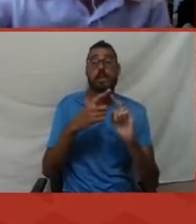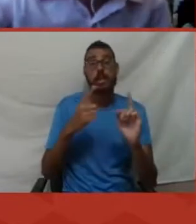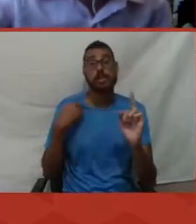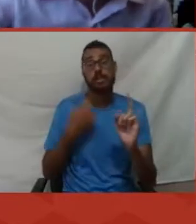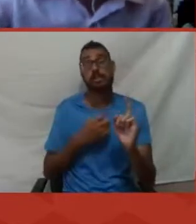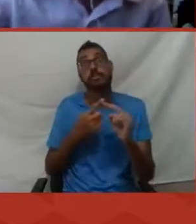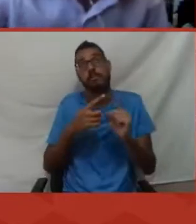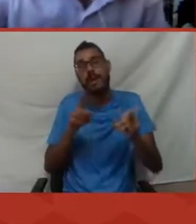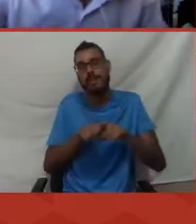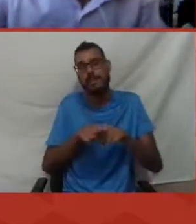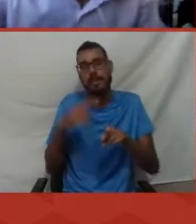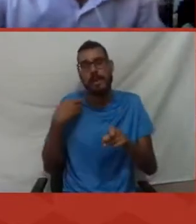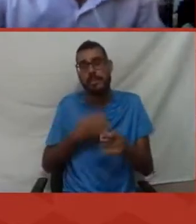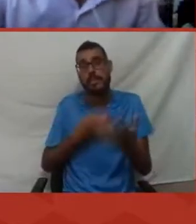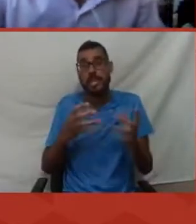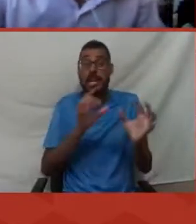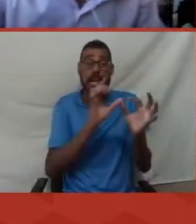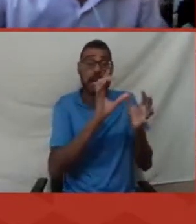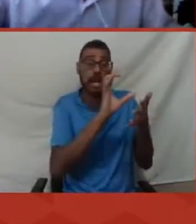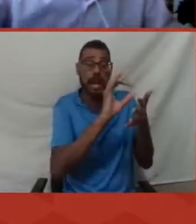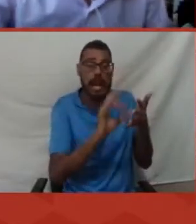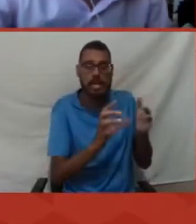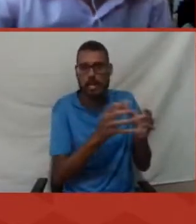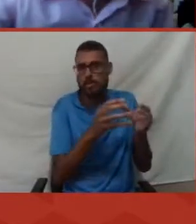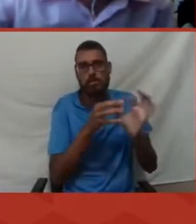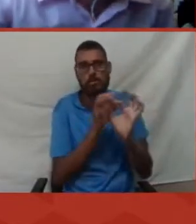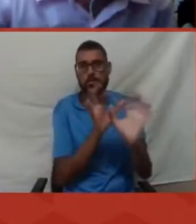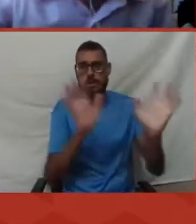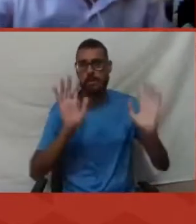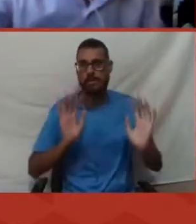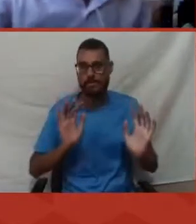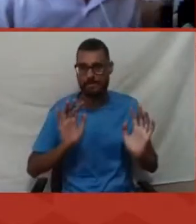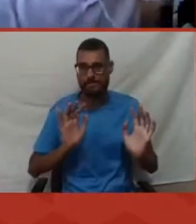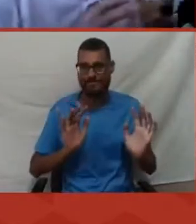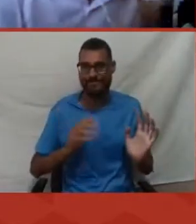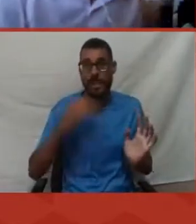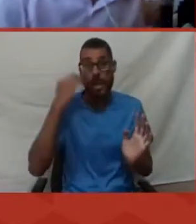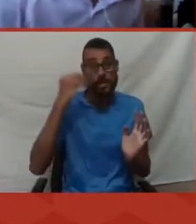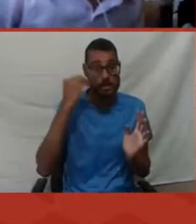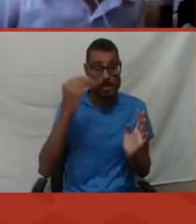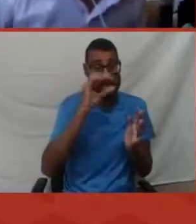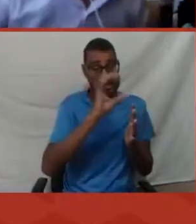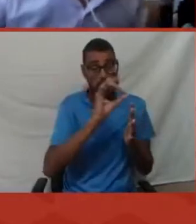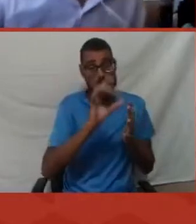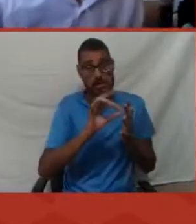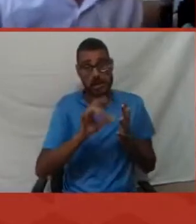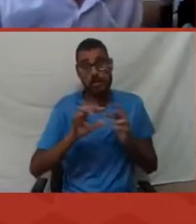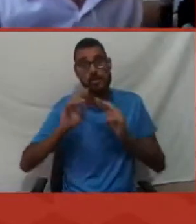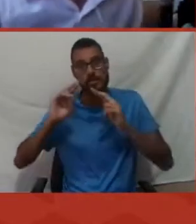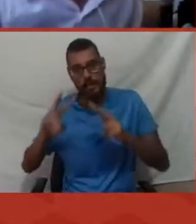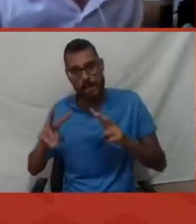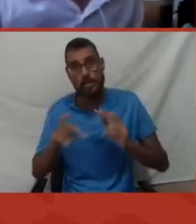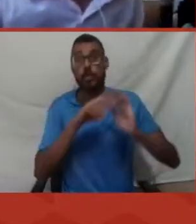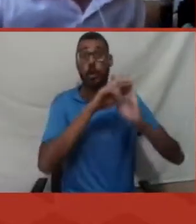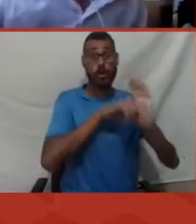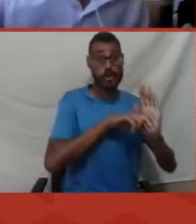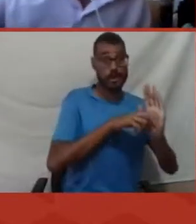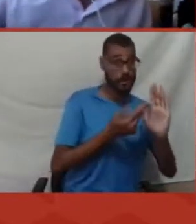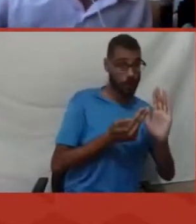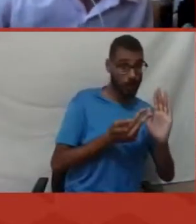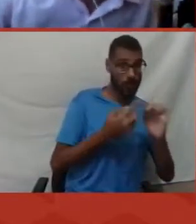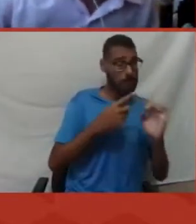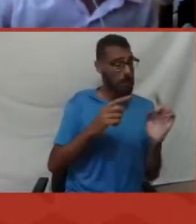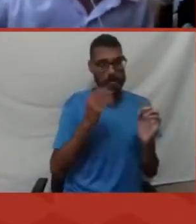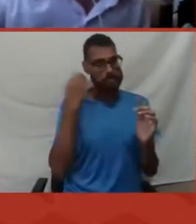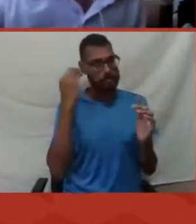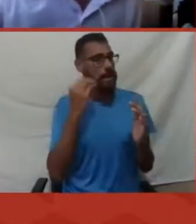vida, os pequenos grupos ganhem vida. Então, obviamente, a experiência vai ser diferente, ainda que o roteiro seja o mesmo. Né? Então, essa é uma